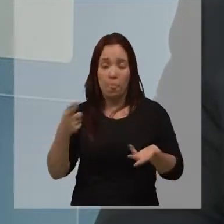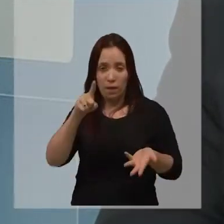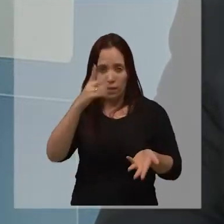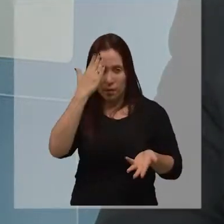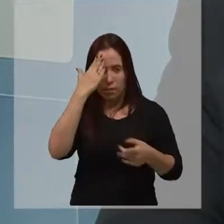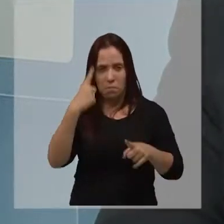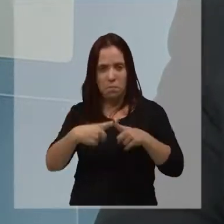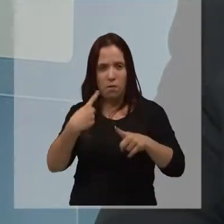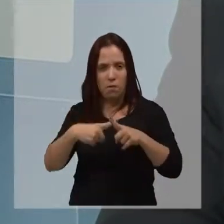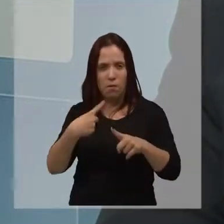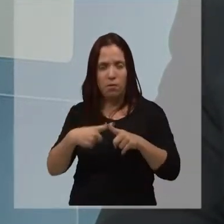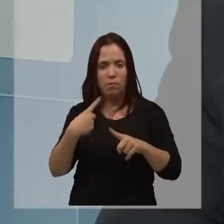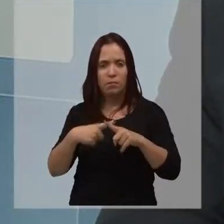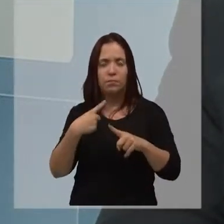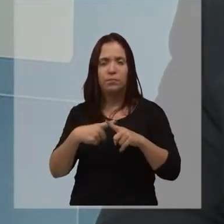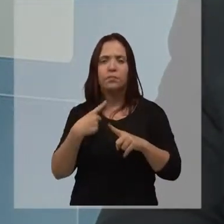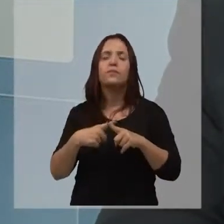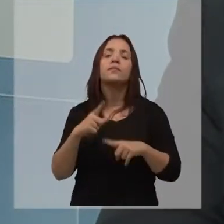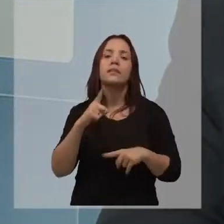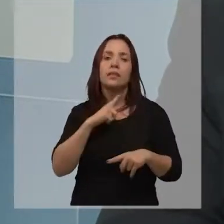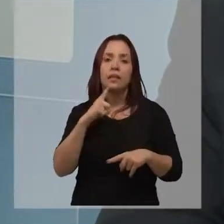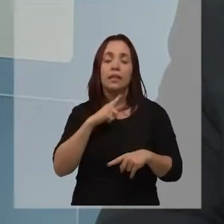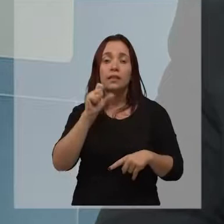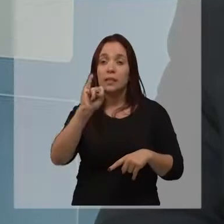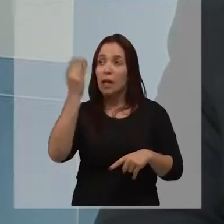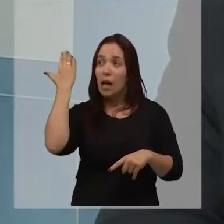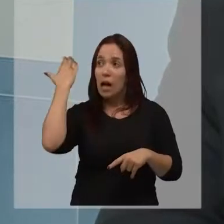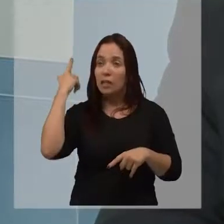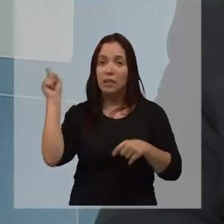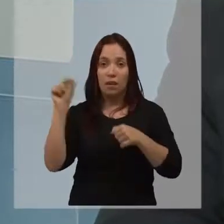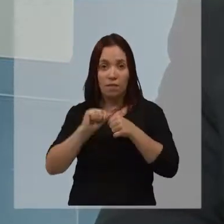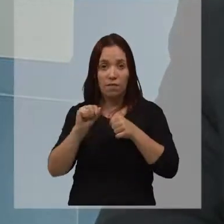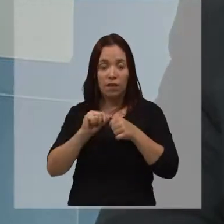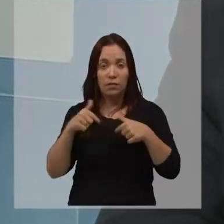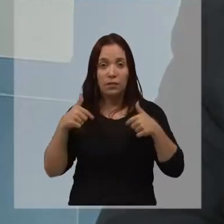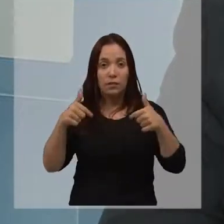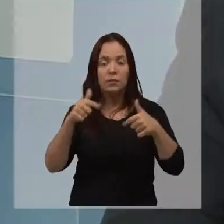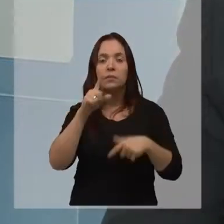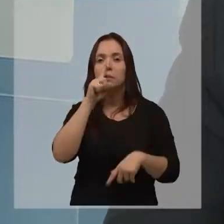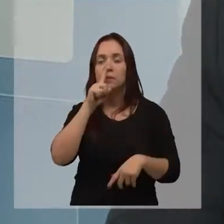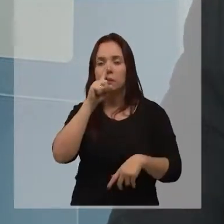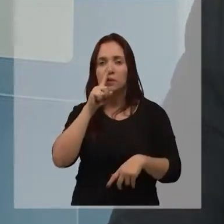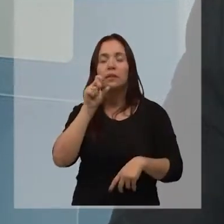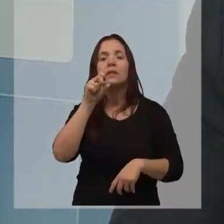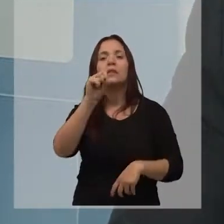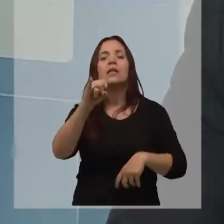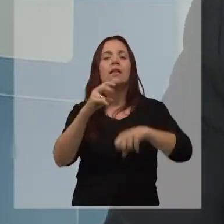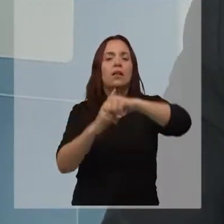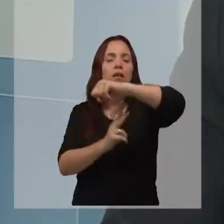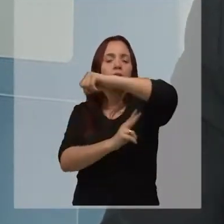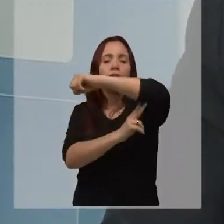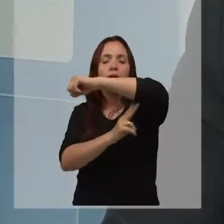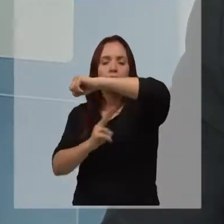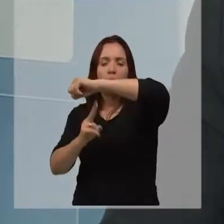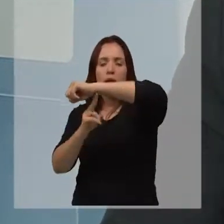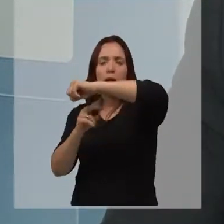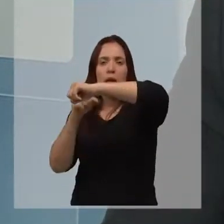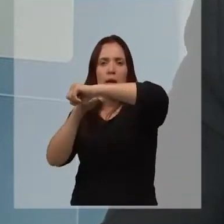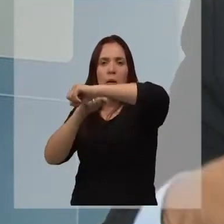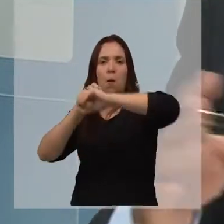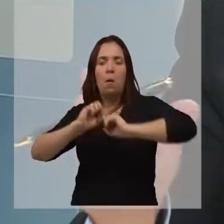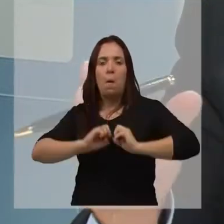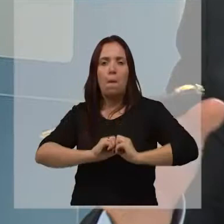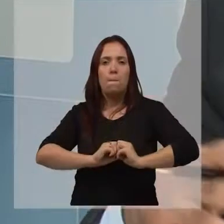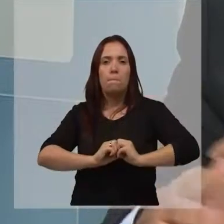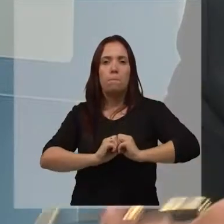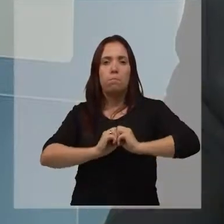Porque teria consequências gravíssimas, você viu? Um viaduto, se aquele viaduto tivesse explodido, que tivesse 4,